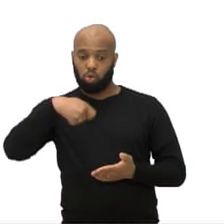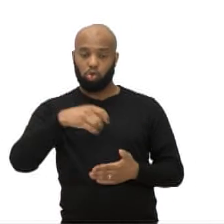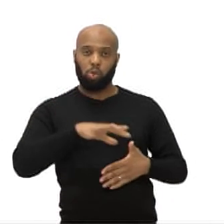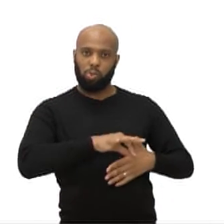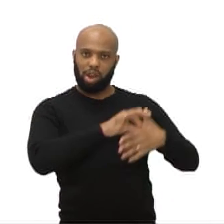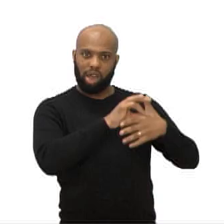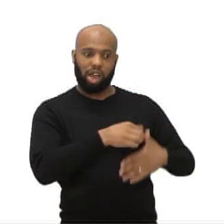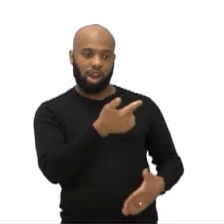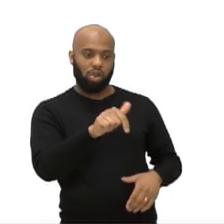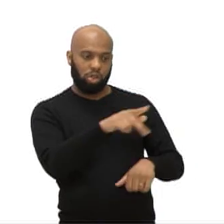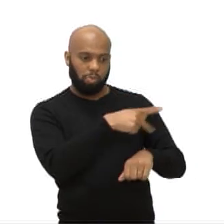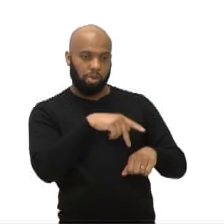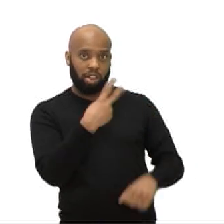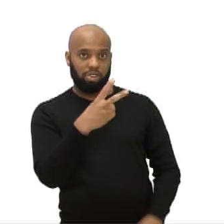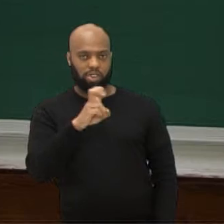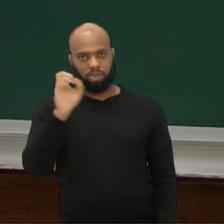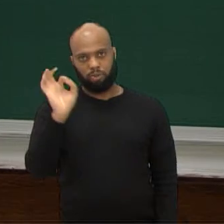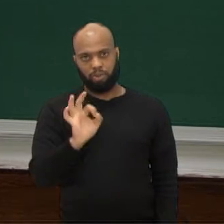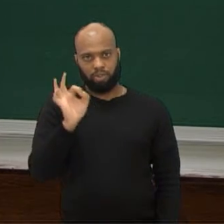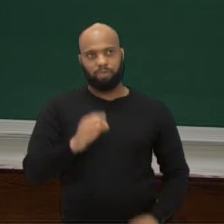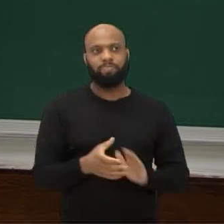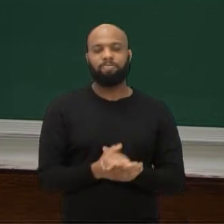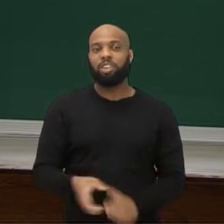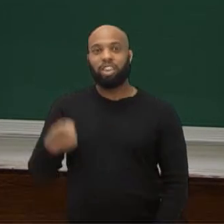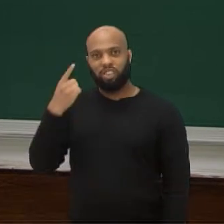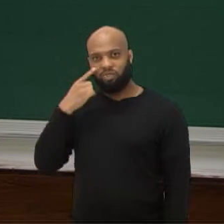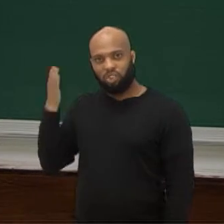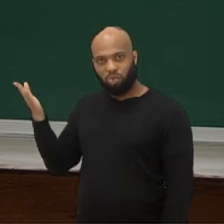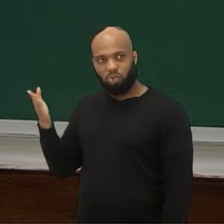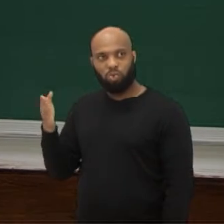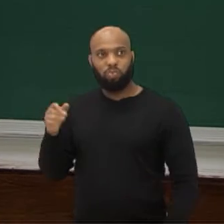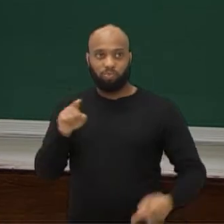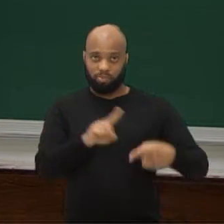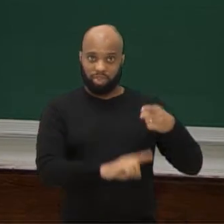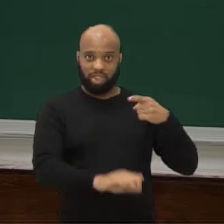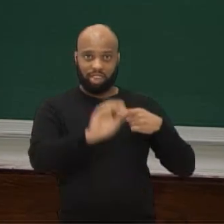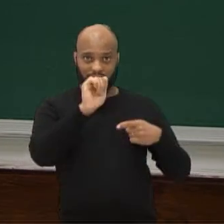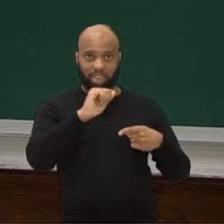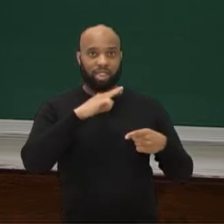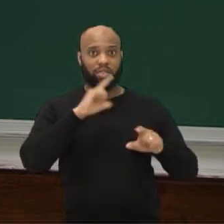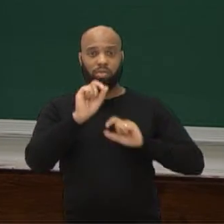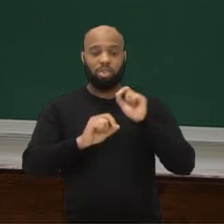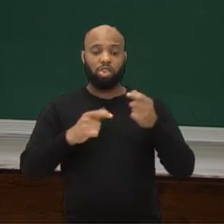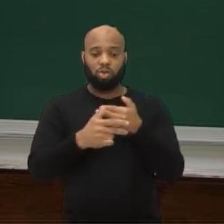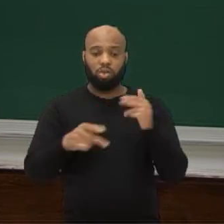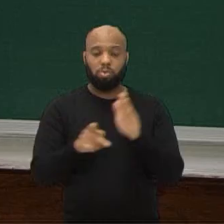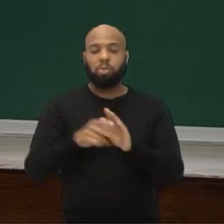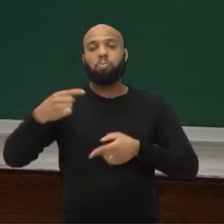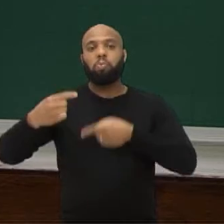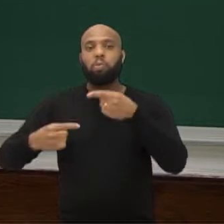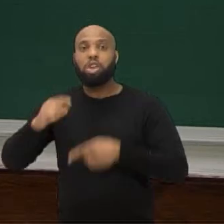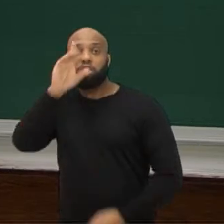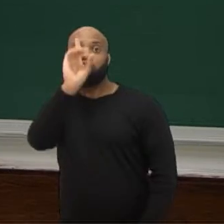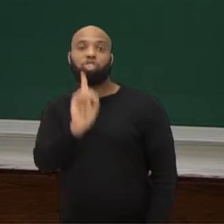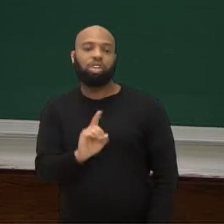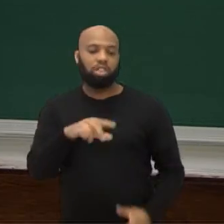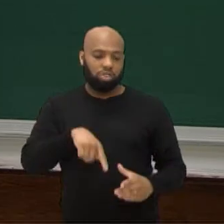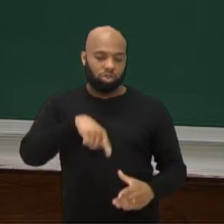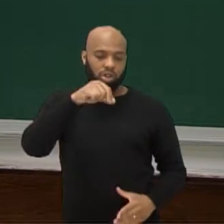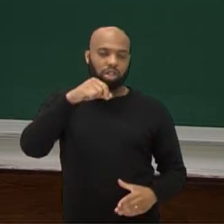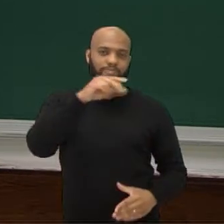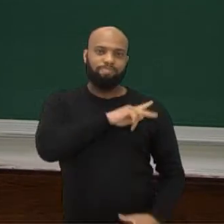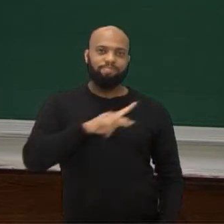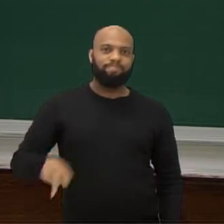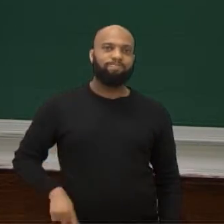em 25%. Olha só, no item A nós temos uma questão política, o direito de escolher o presidente da